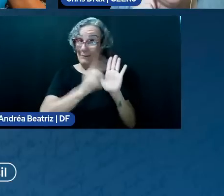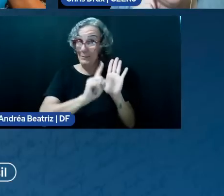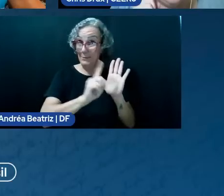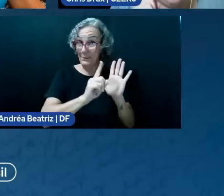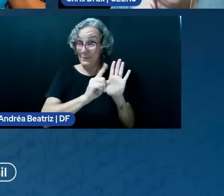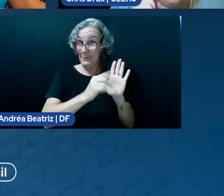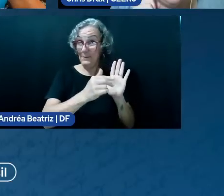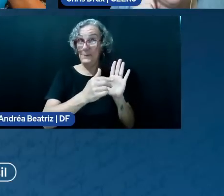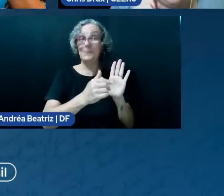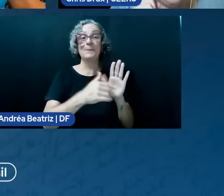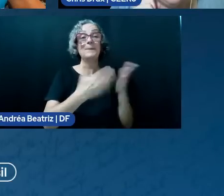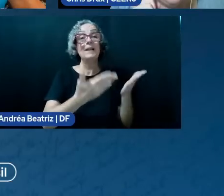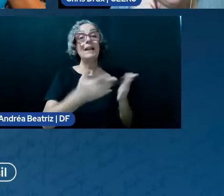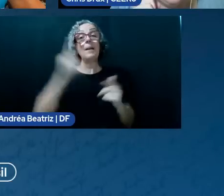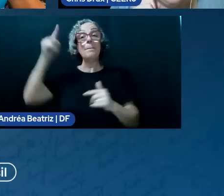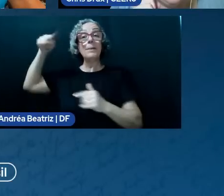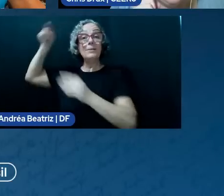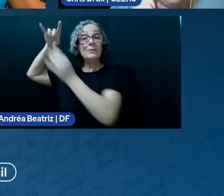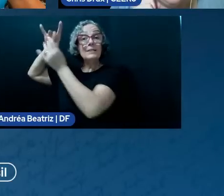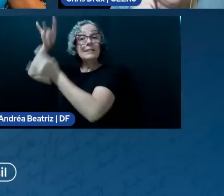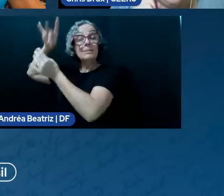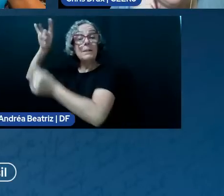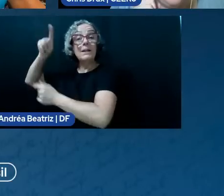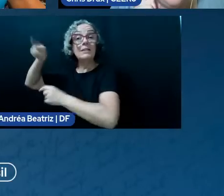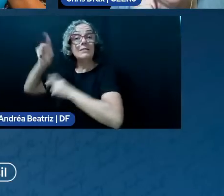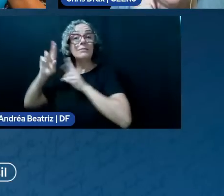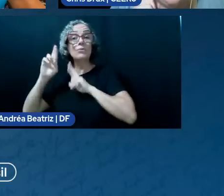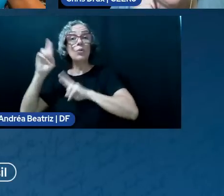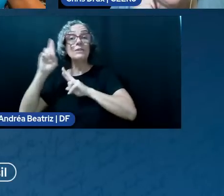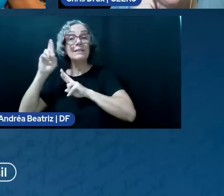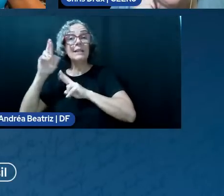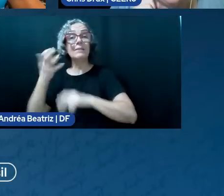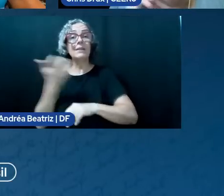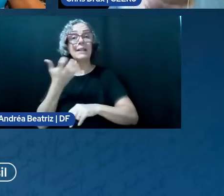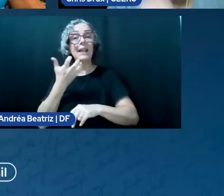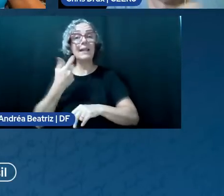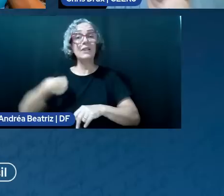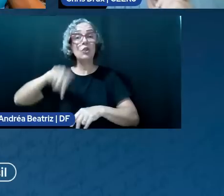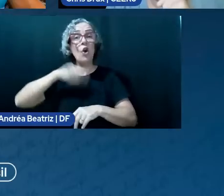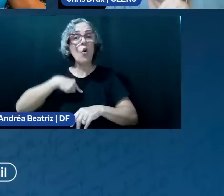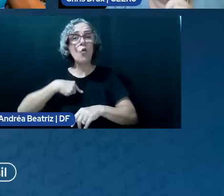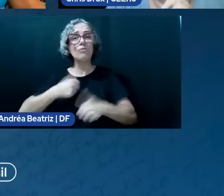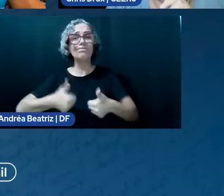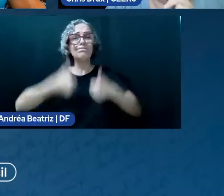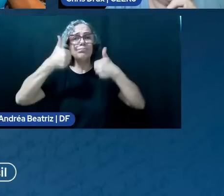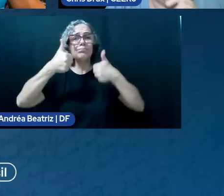lado, torcendo pela minha vitória espiritual, pelo meu adiantamento moral,